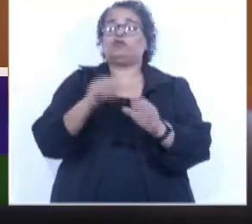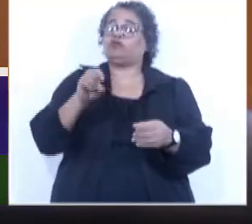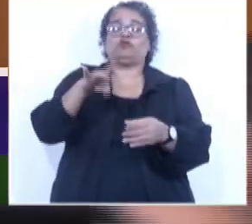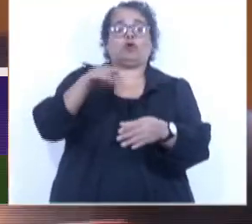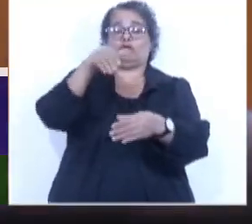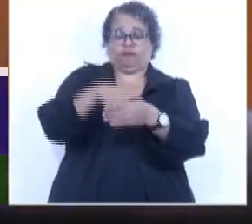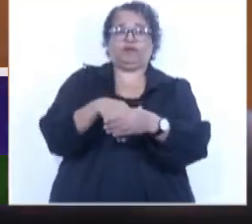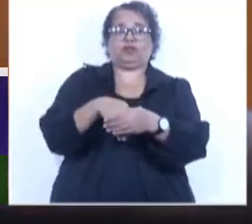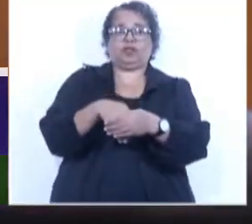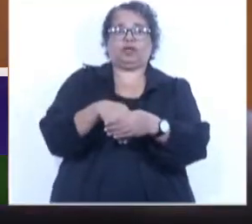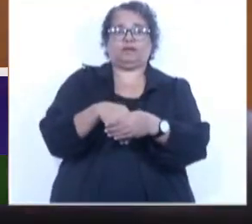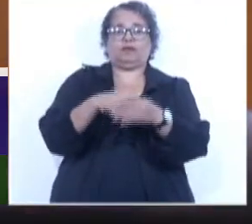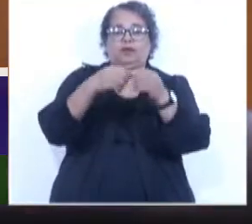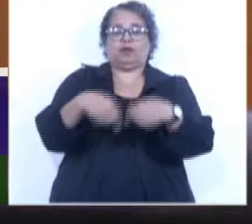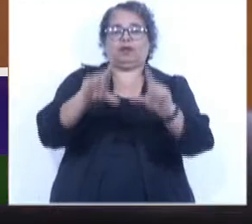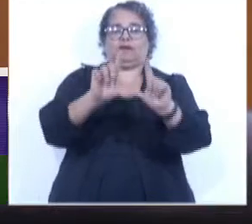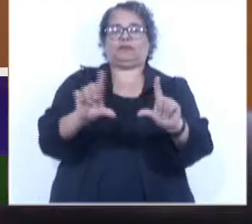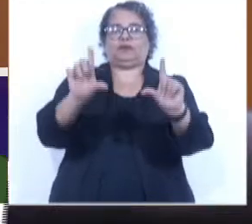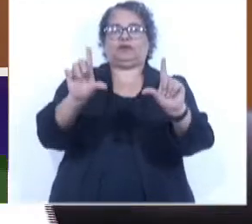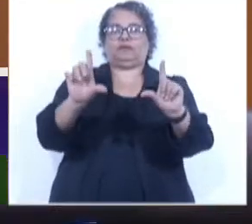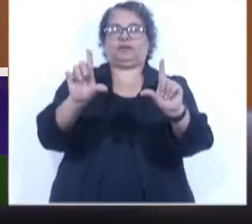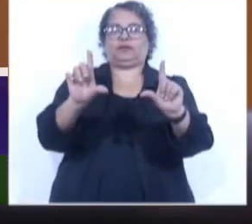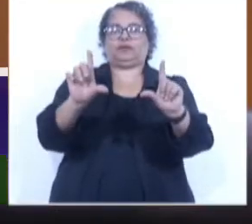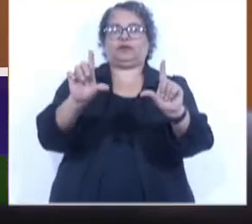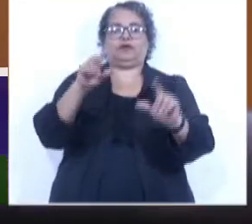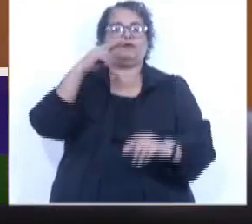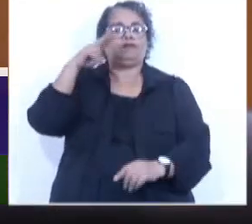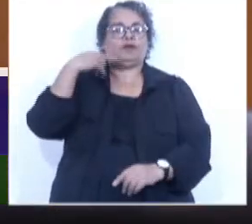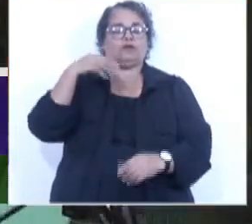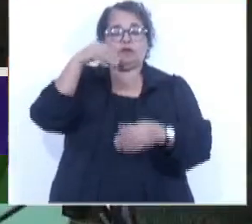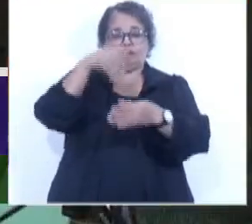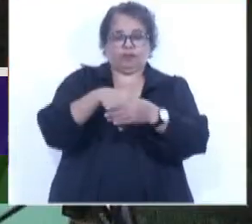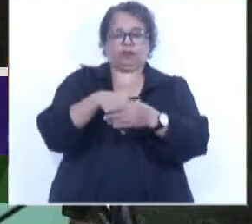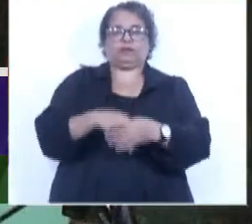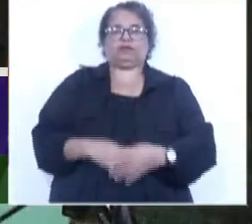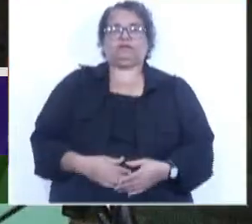Abra o painel por gentileza vereadores votação